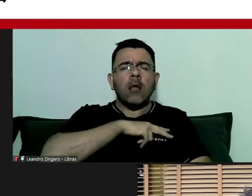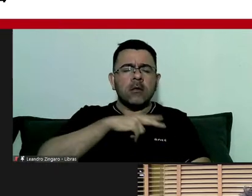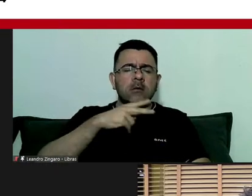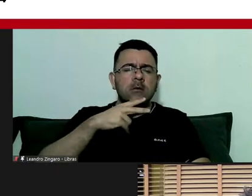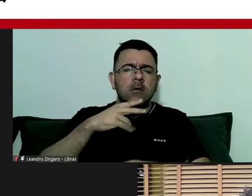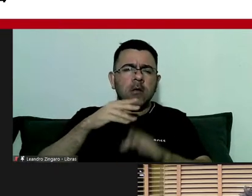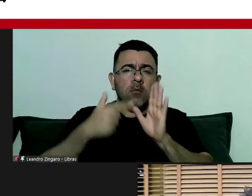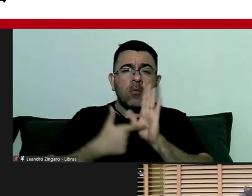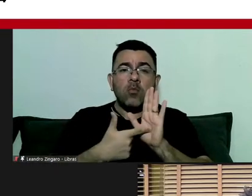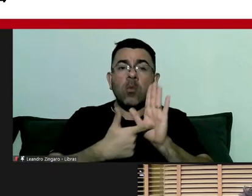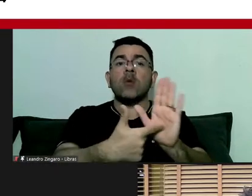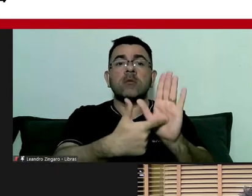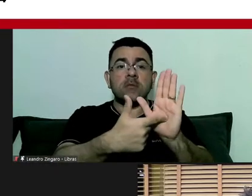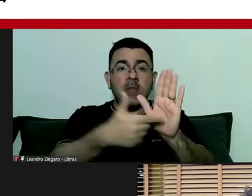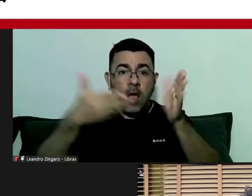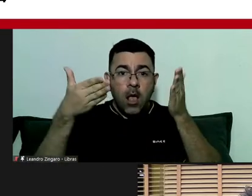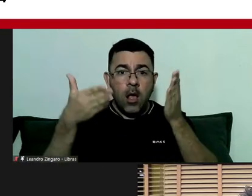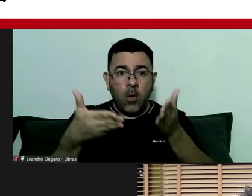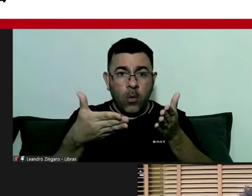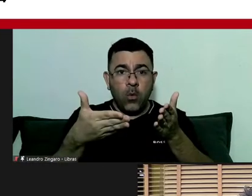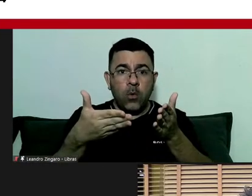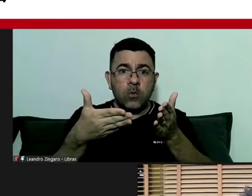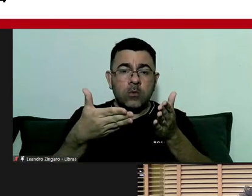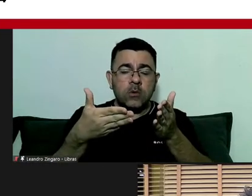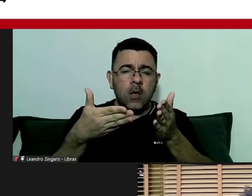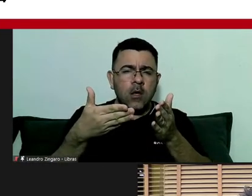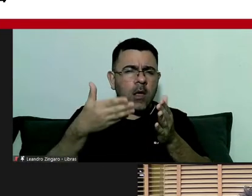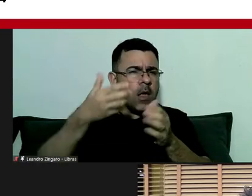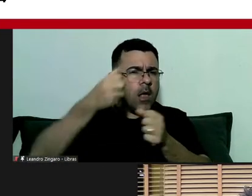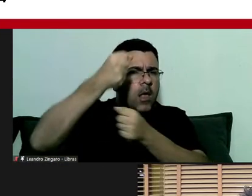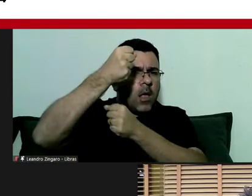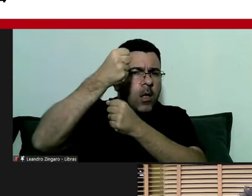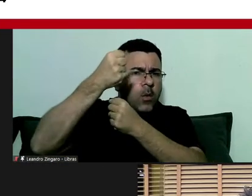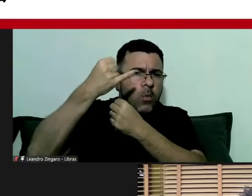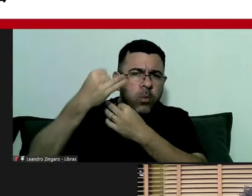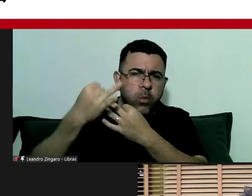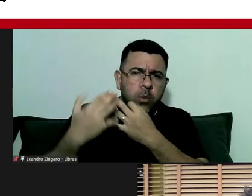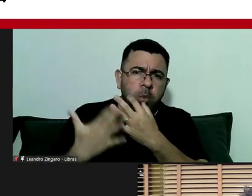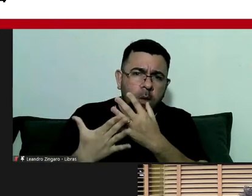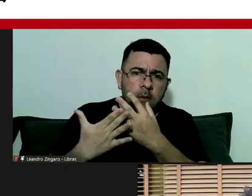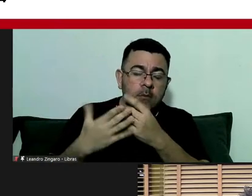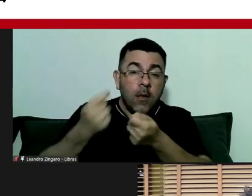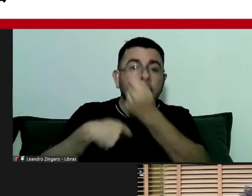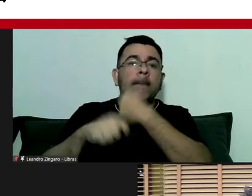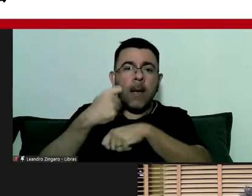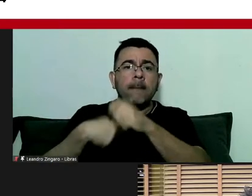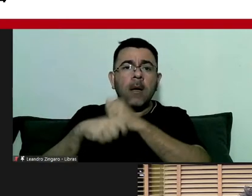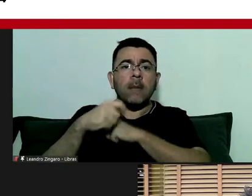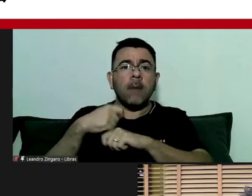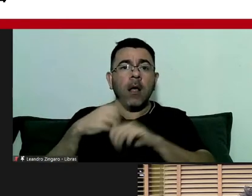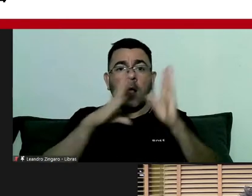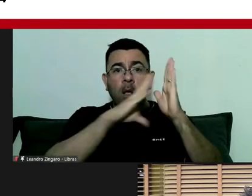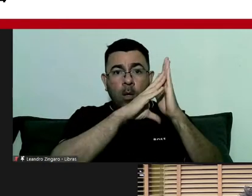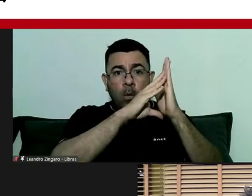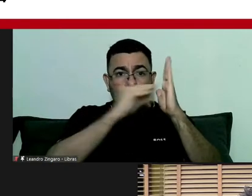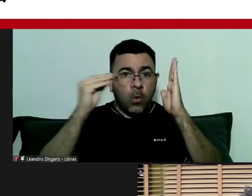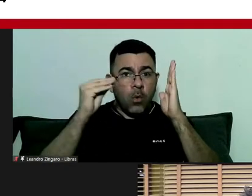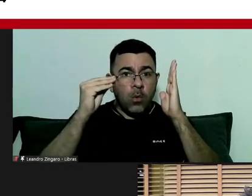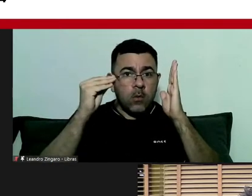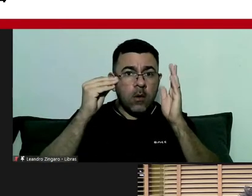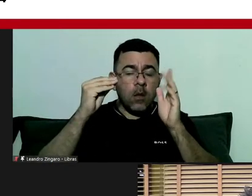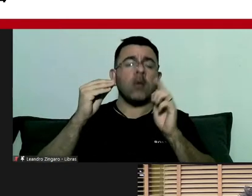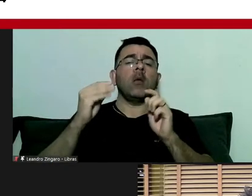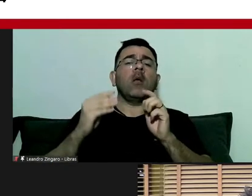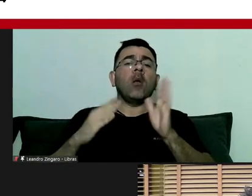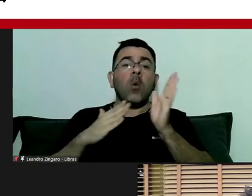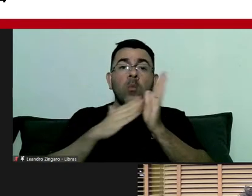Hoje os excelentes experiências socialistas de administração excelentes experiência de Gestão Pública